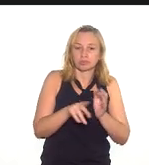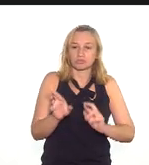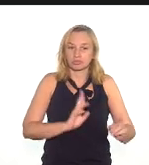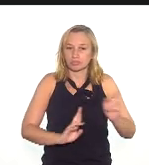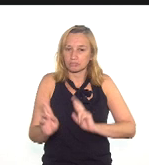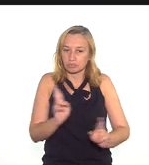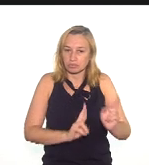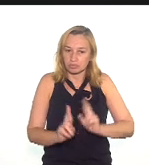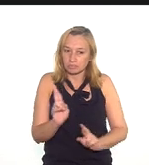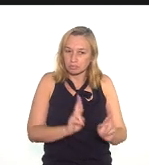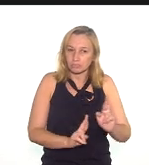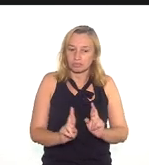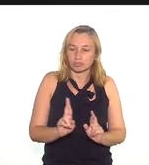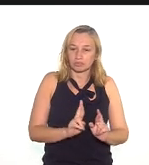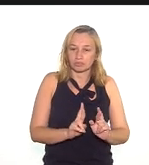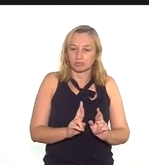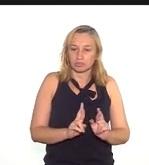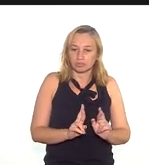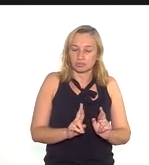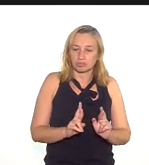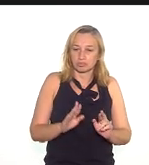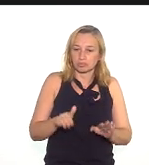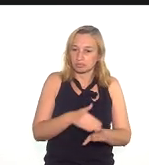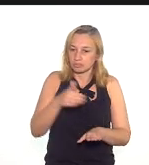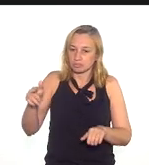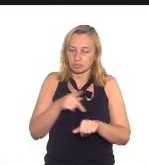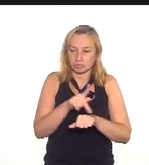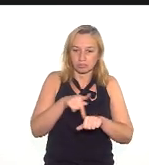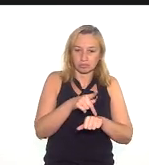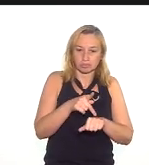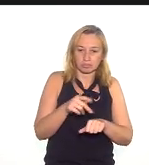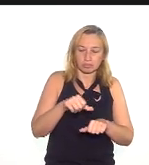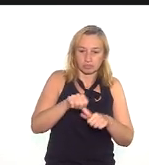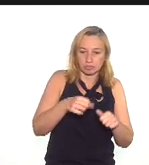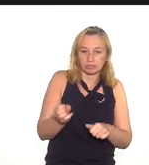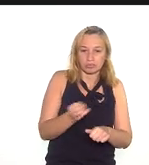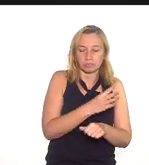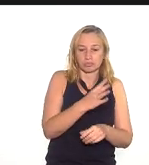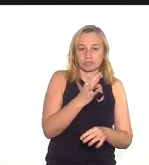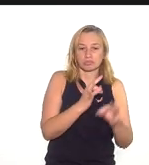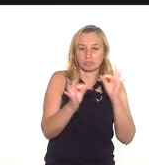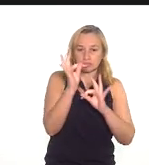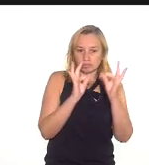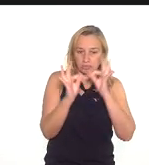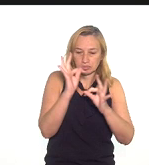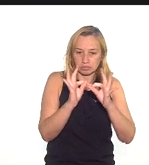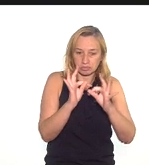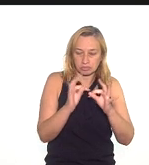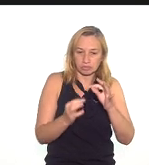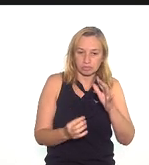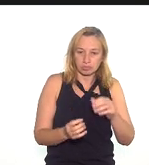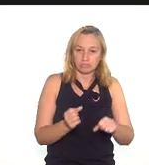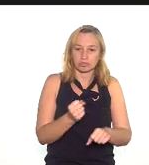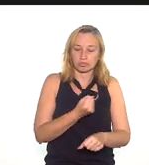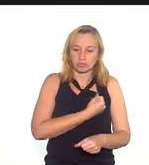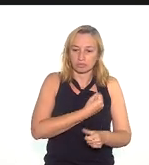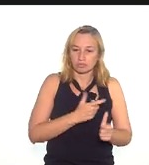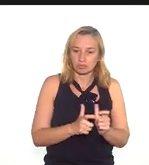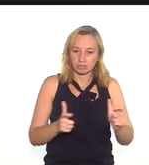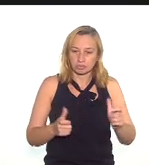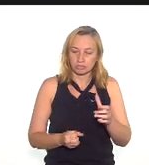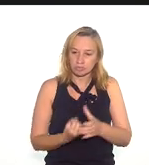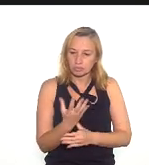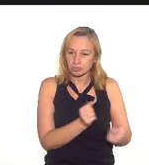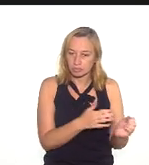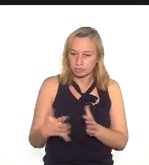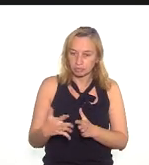ao nosso posicionamento internacional na inovação, que é aquilo que traz aumento de produtividade e aumento de